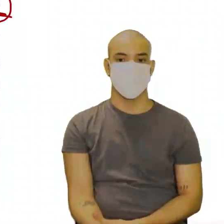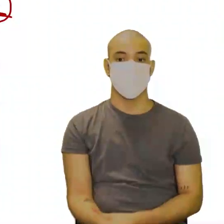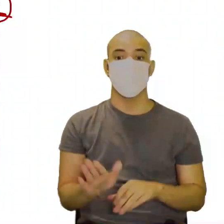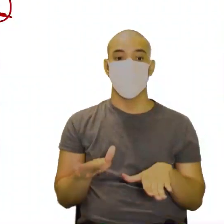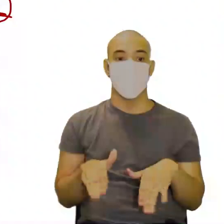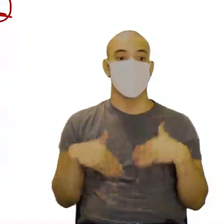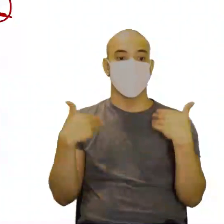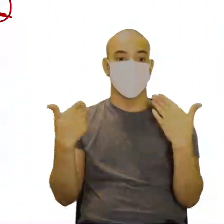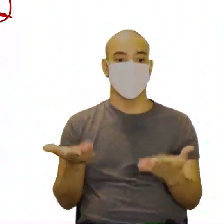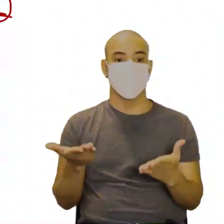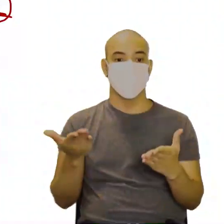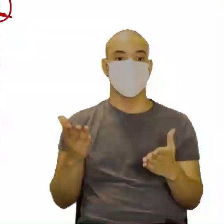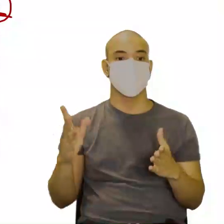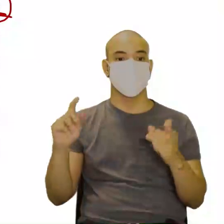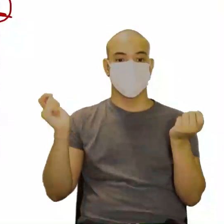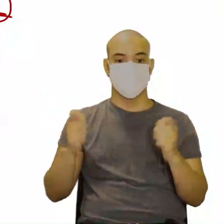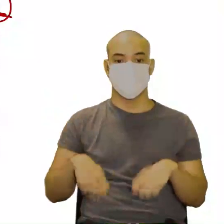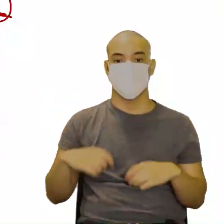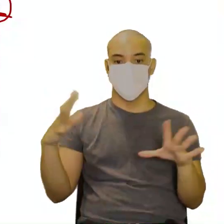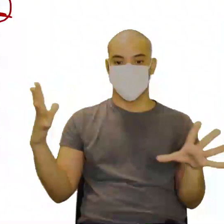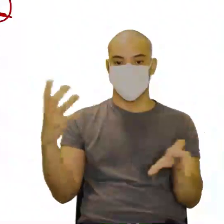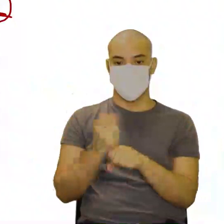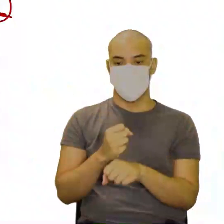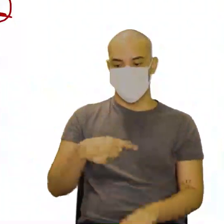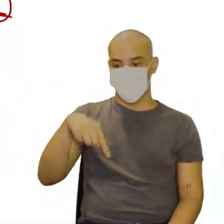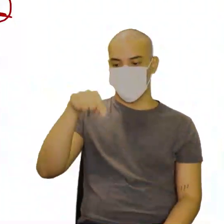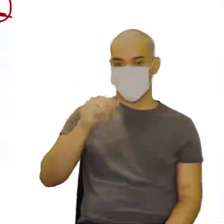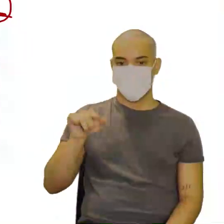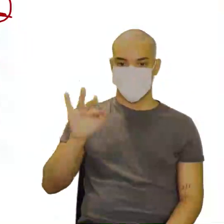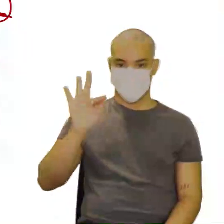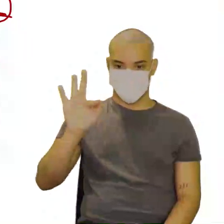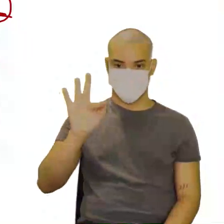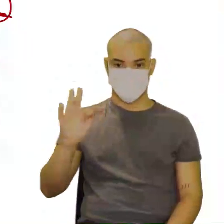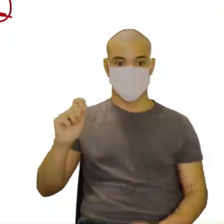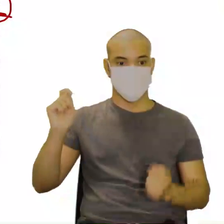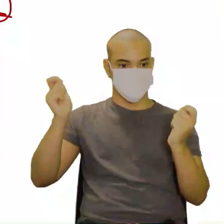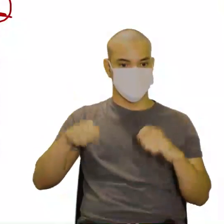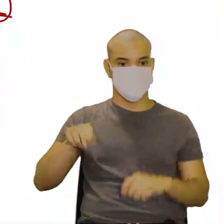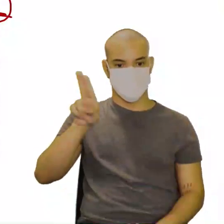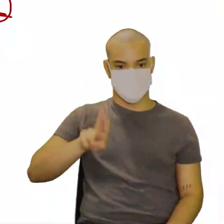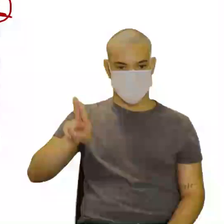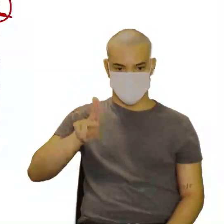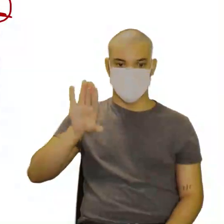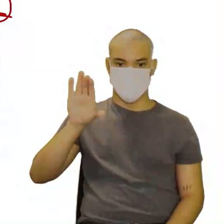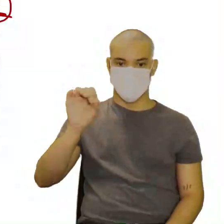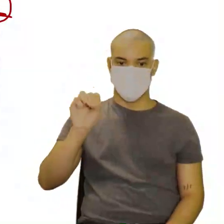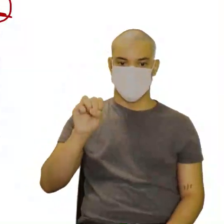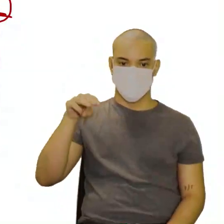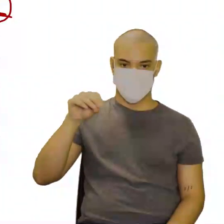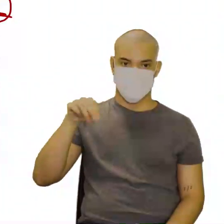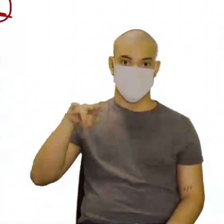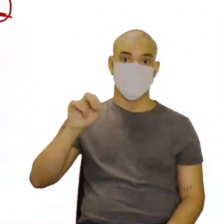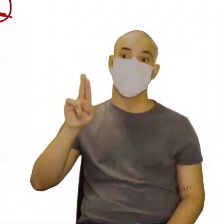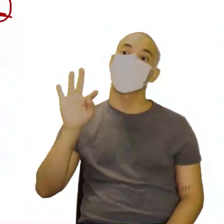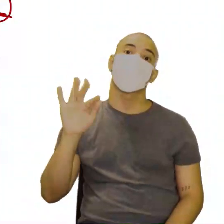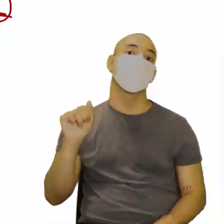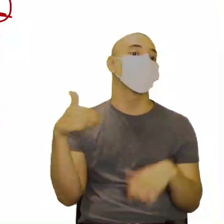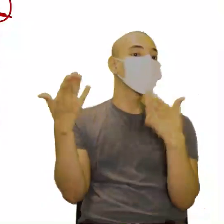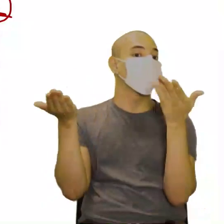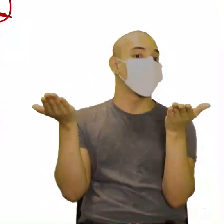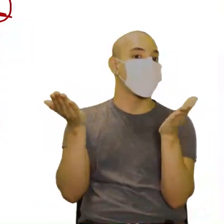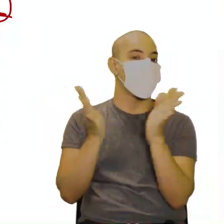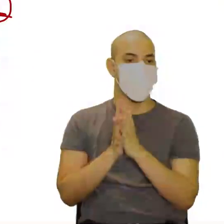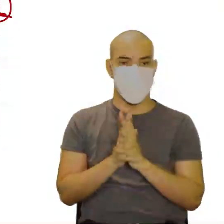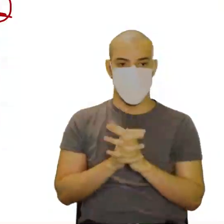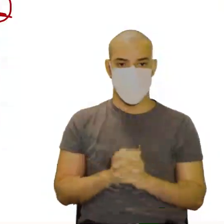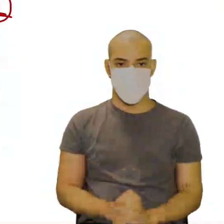foi a capacitância medida em microfarad do capacitor utilizado pelo cosmonauta? Então, olha só